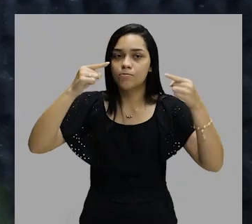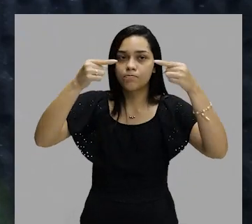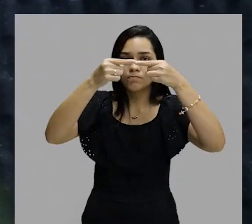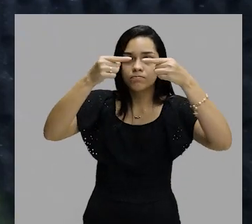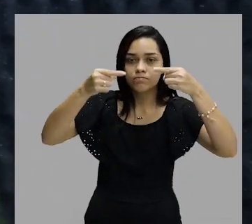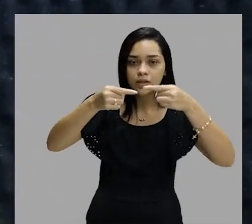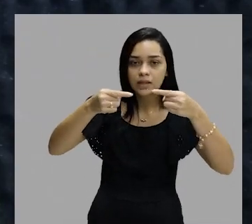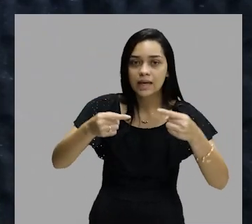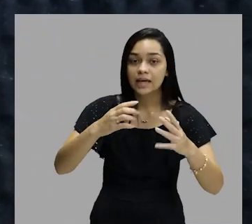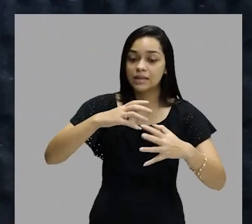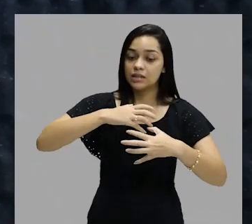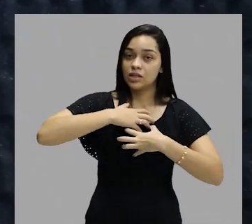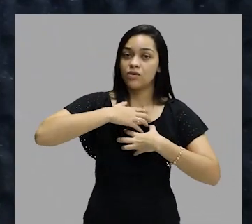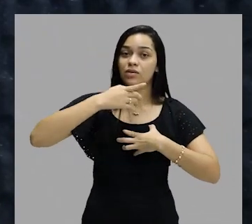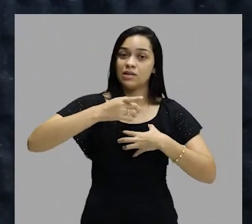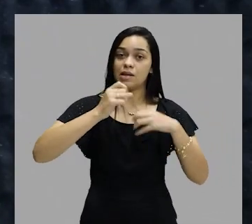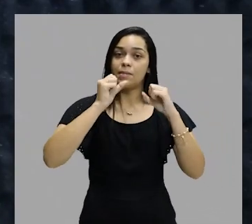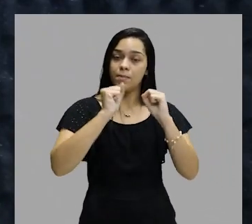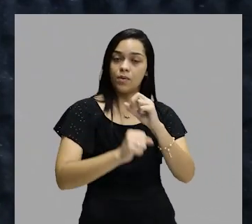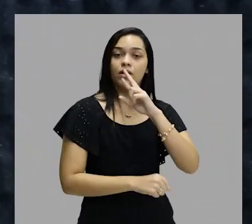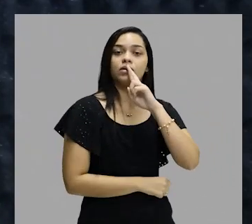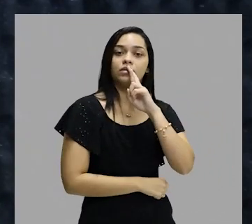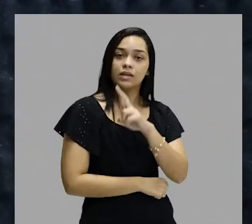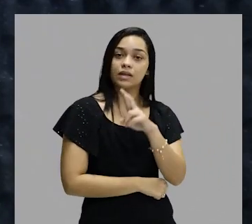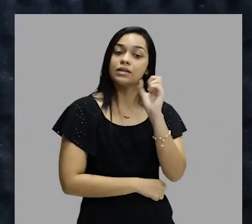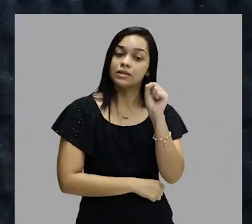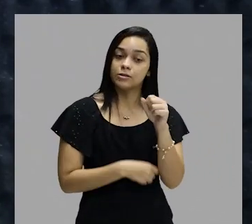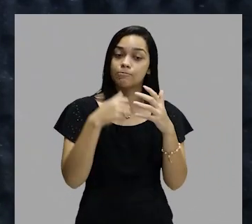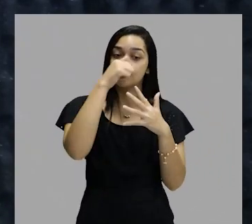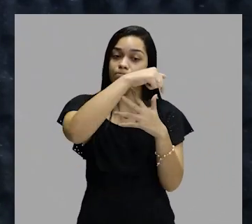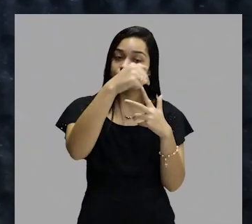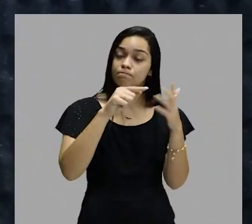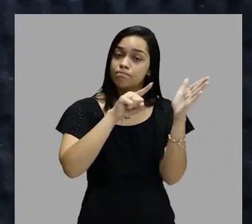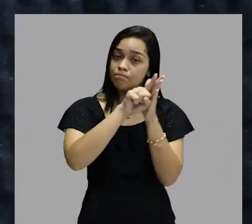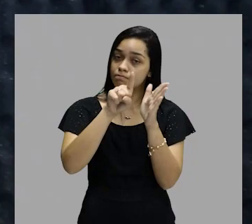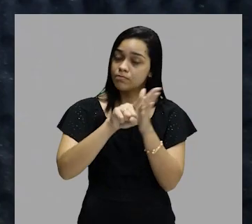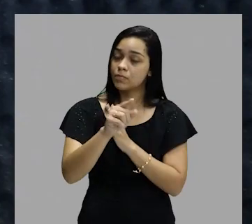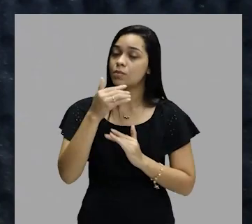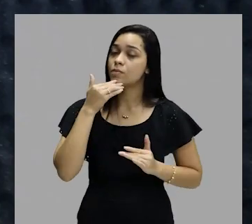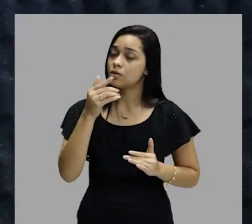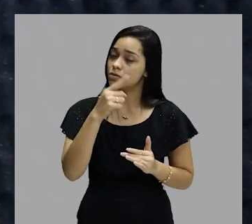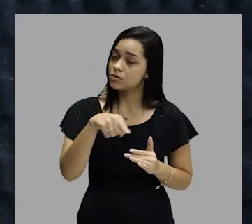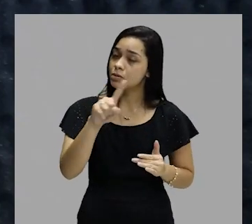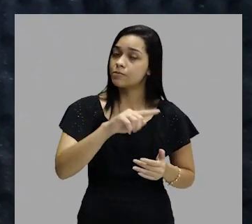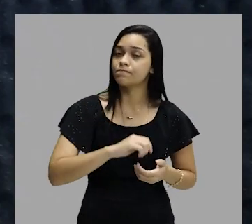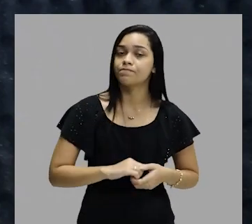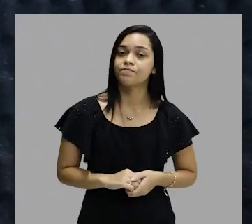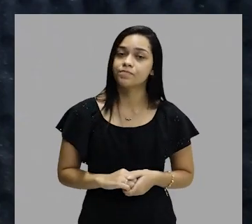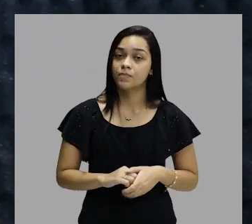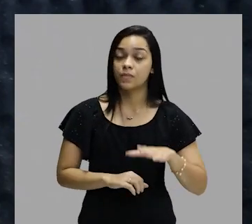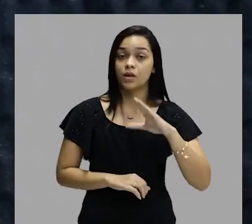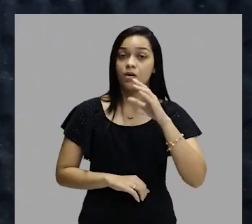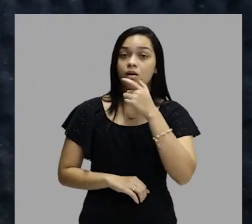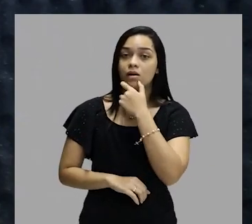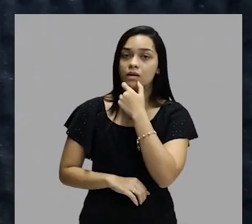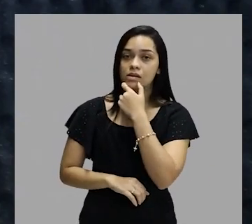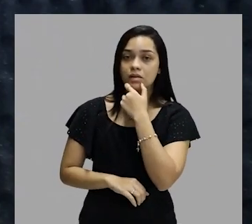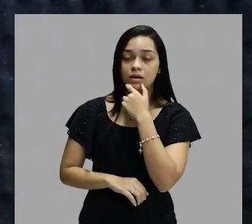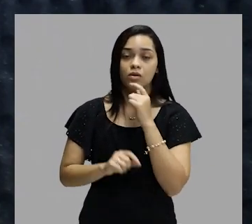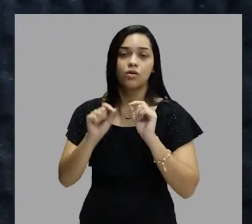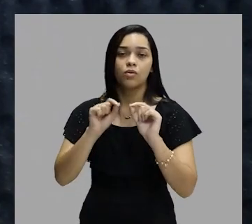de sentido para você conseguir responder aquelas questões que são solicitadas. Então, na língua estrangeira,